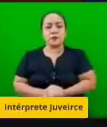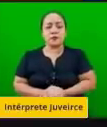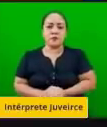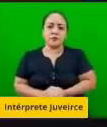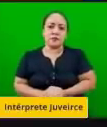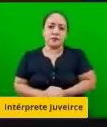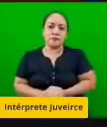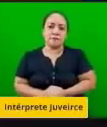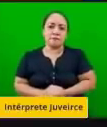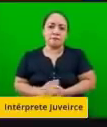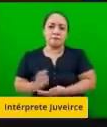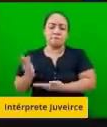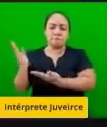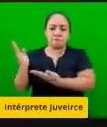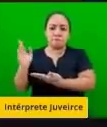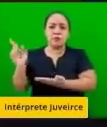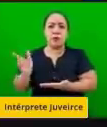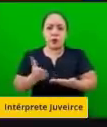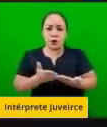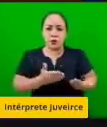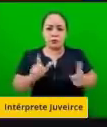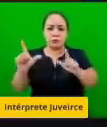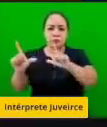Próximo, por favor.